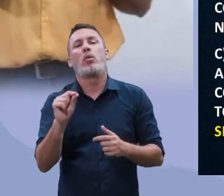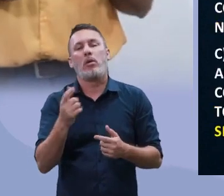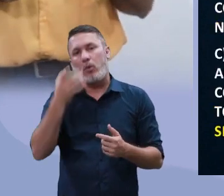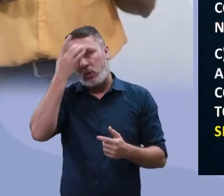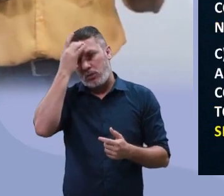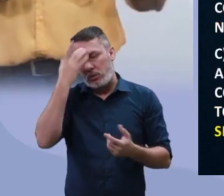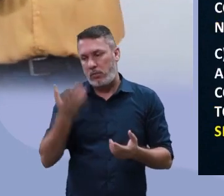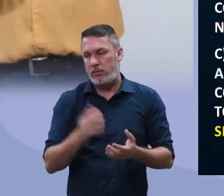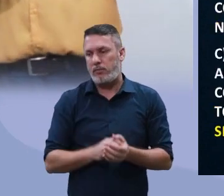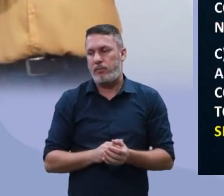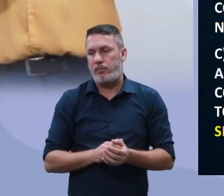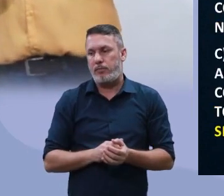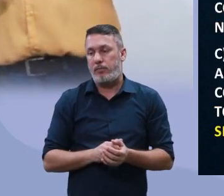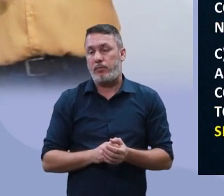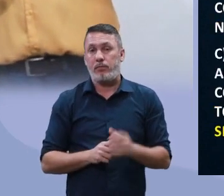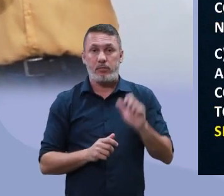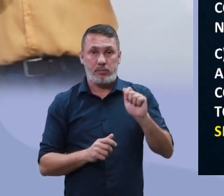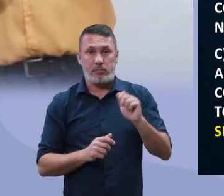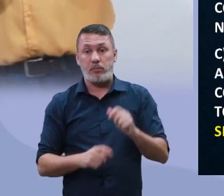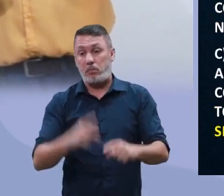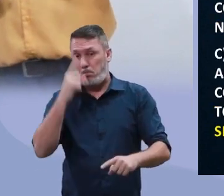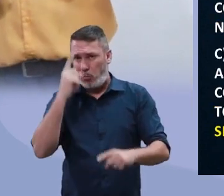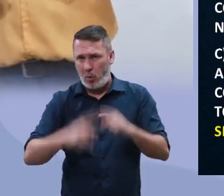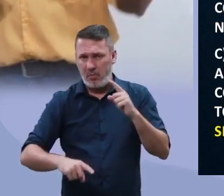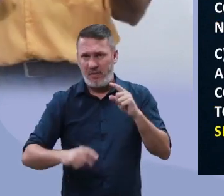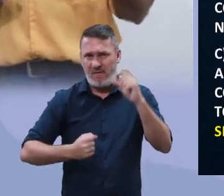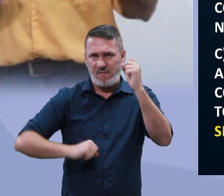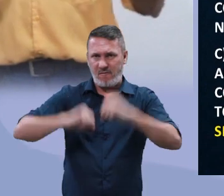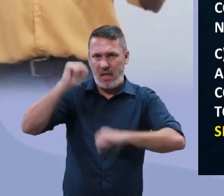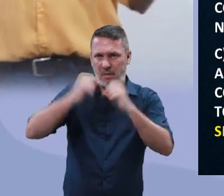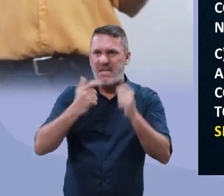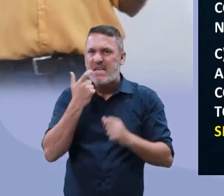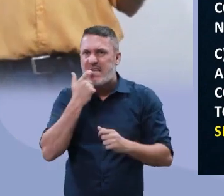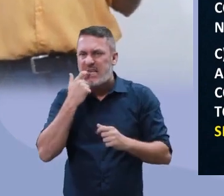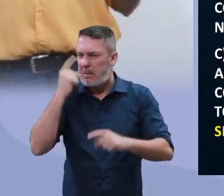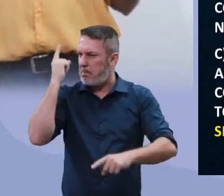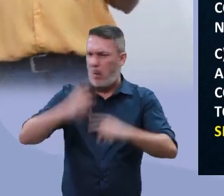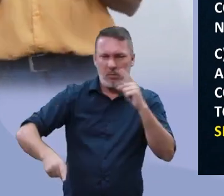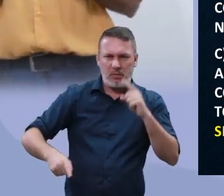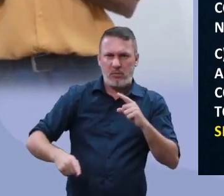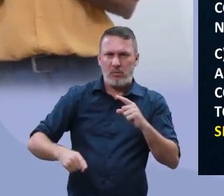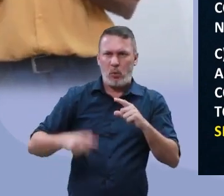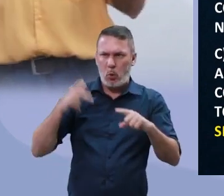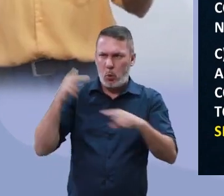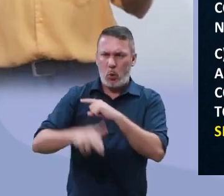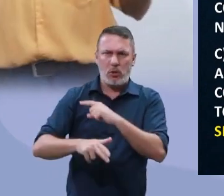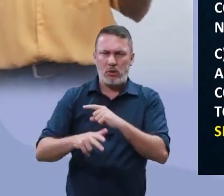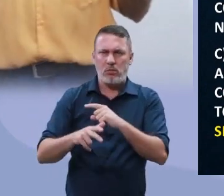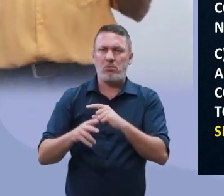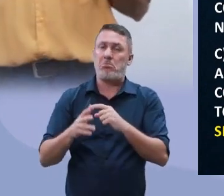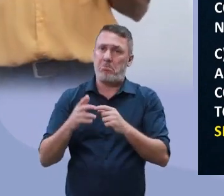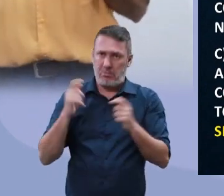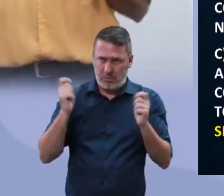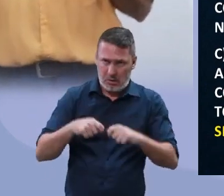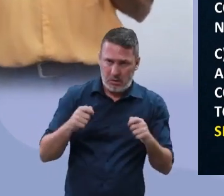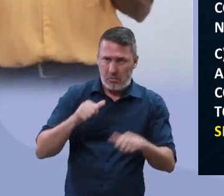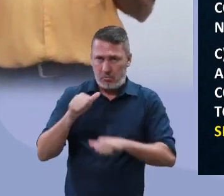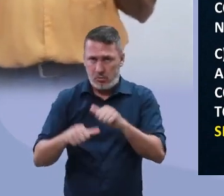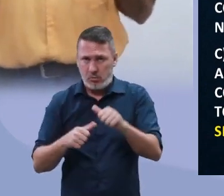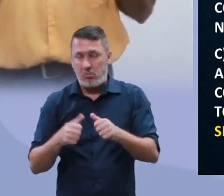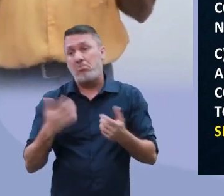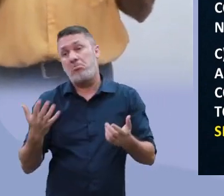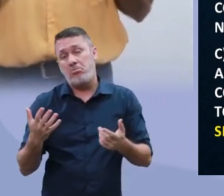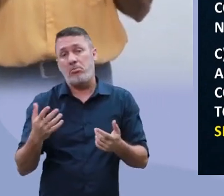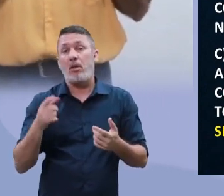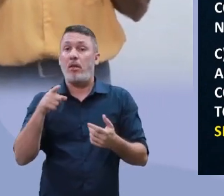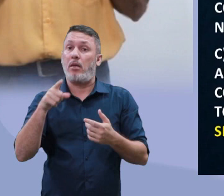dos plásticos. Aí você tem, ó, proibir a produção de plástico, não tem como você parar uma indústria tão grande. Lembrando que os plásticos